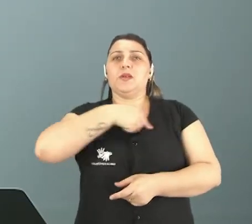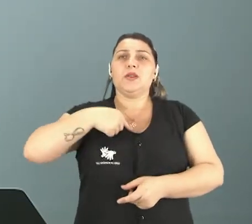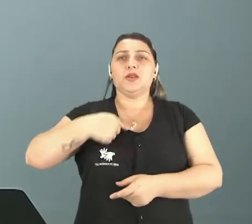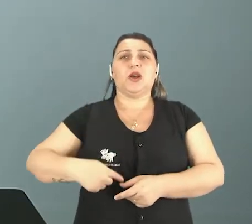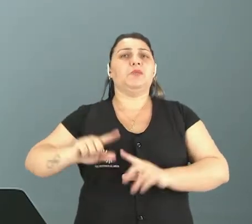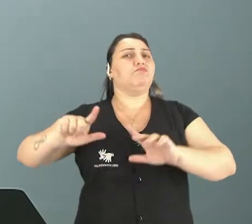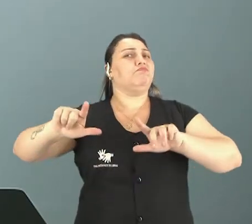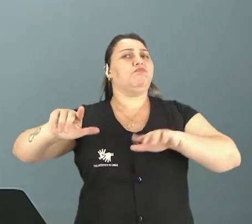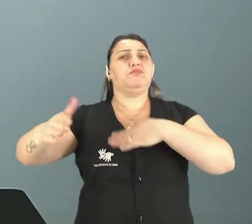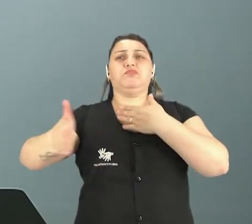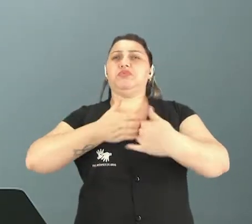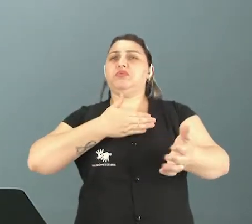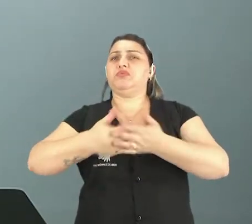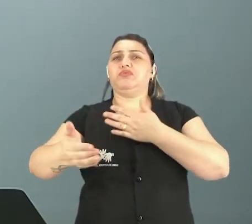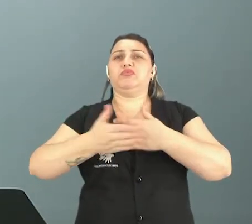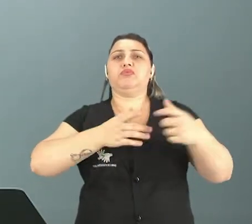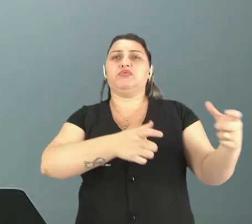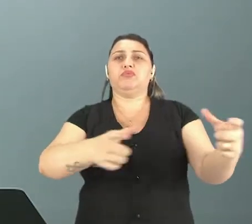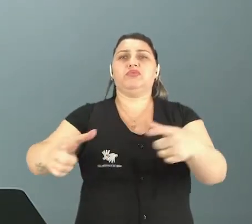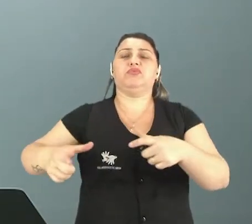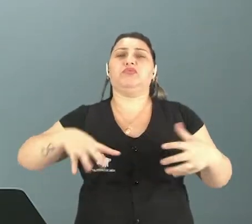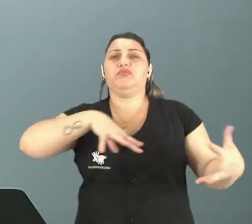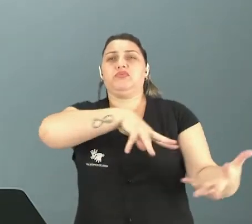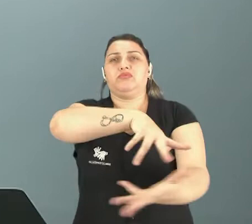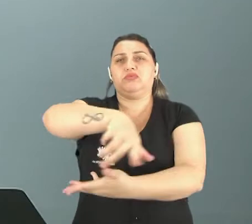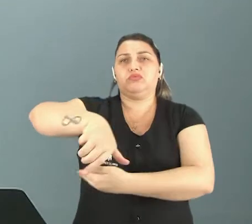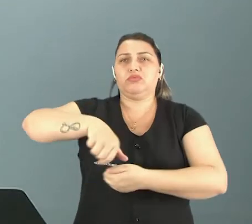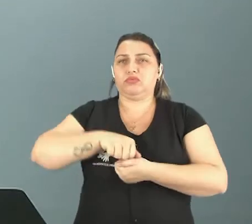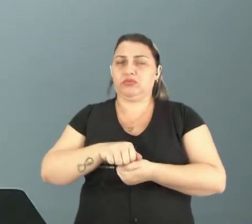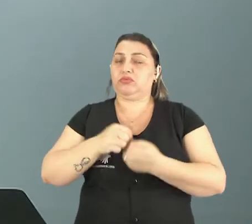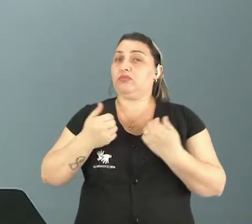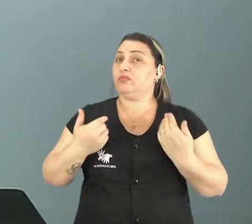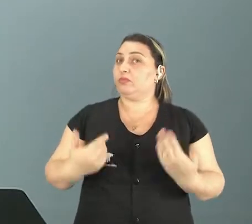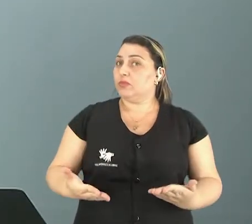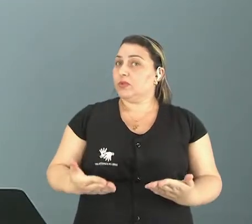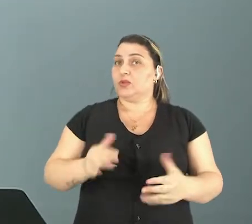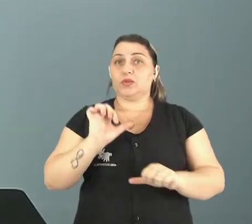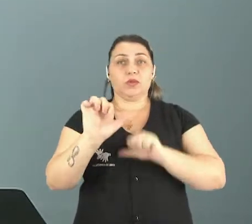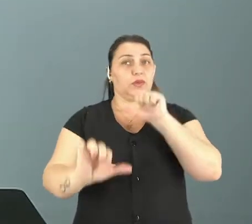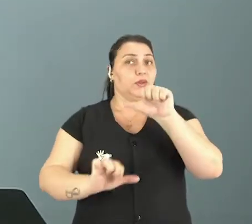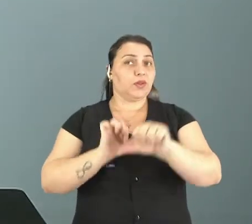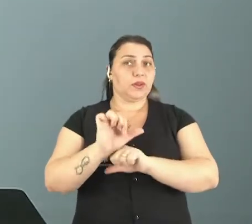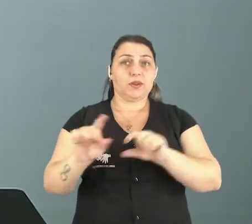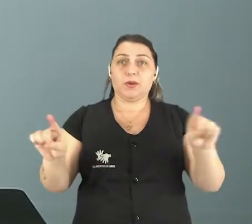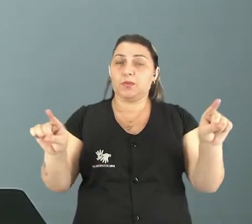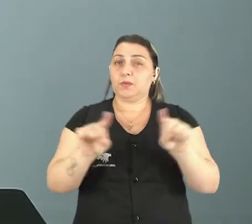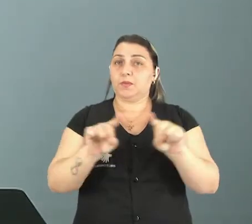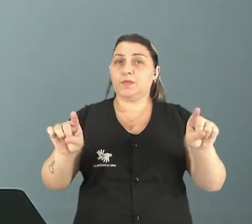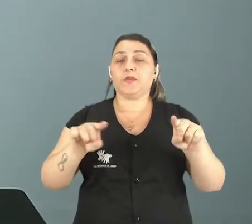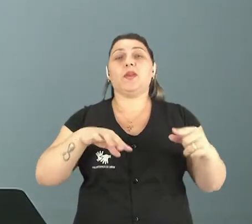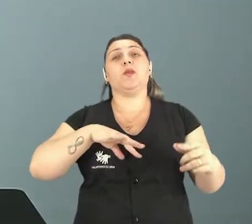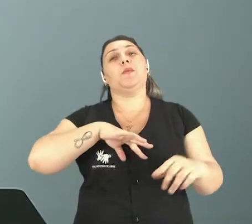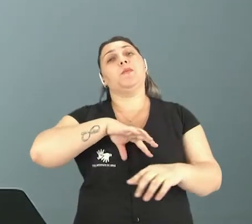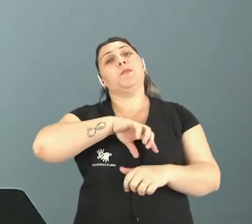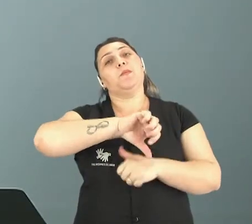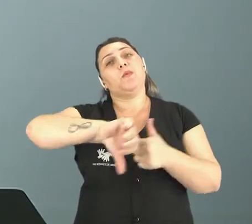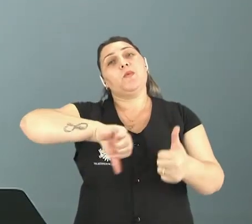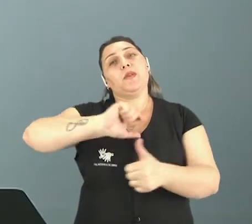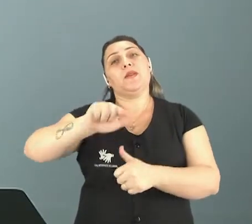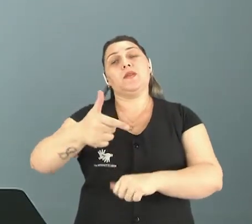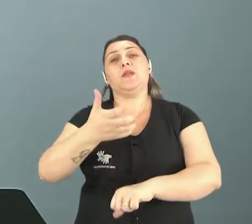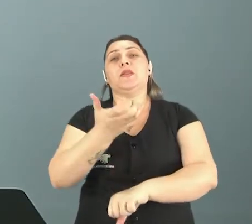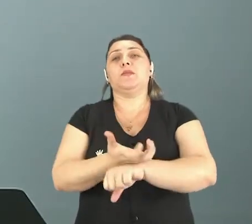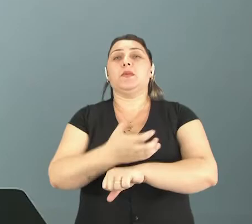qualquer lugar do universo. Isso mesmo, ela não muda, como muda as outras disciplinas,